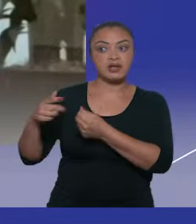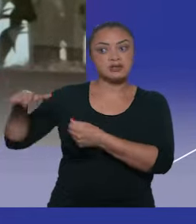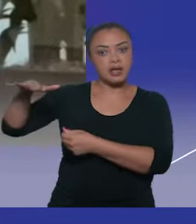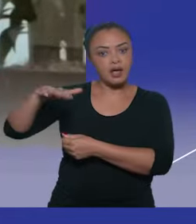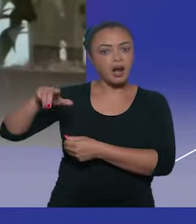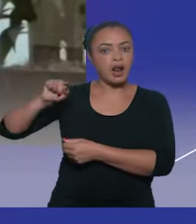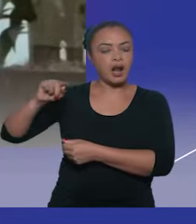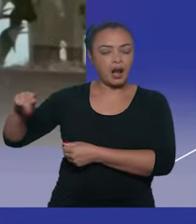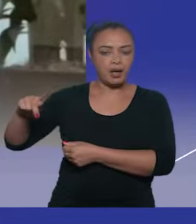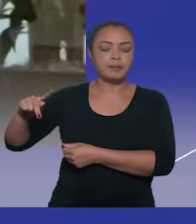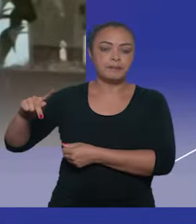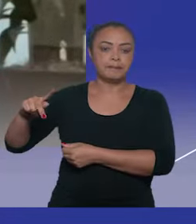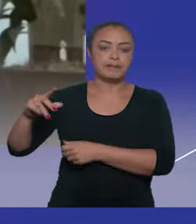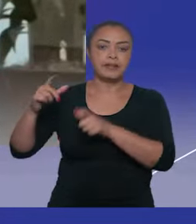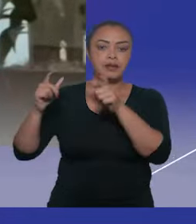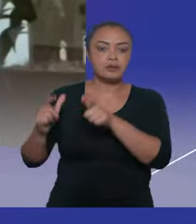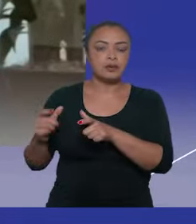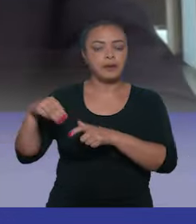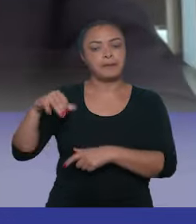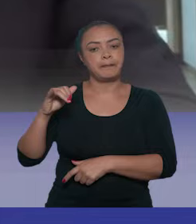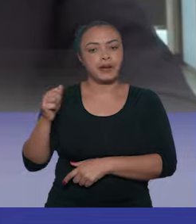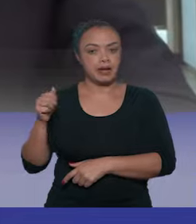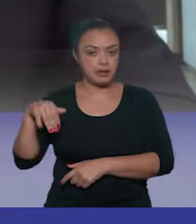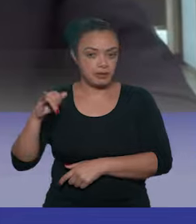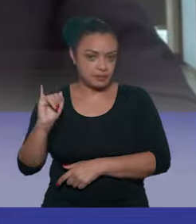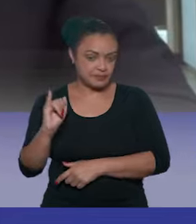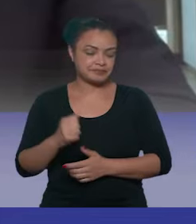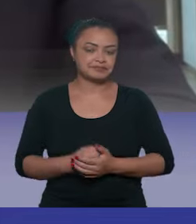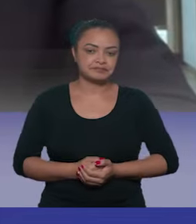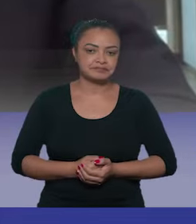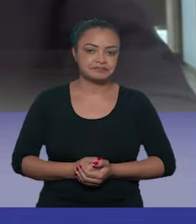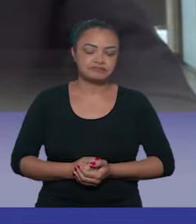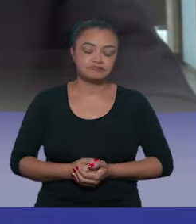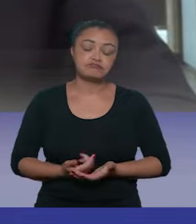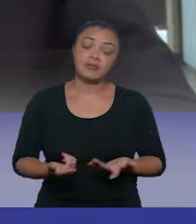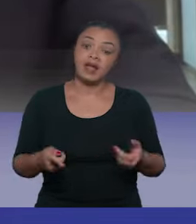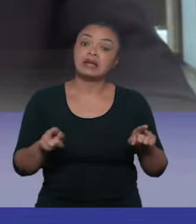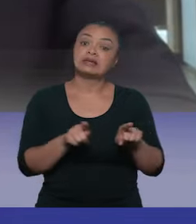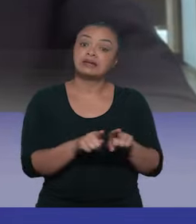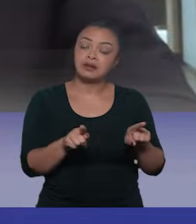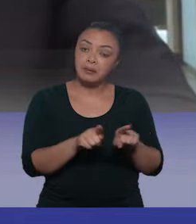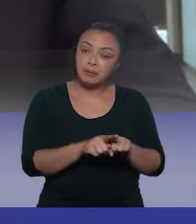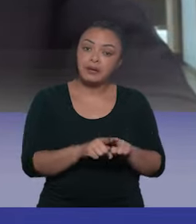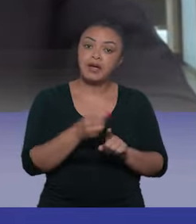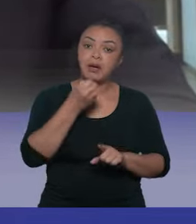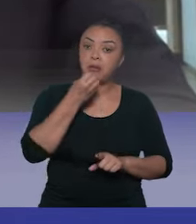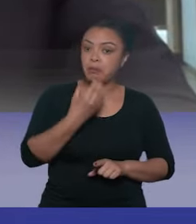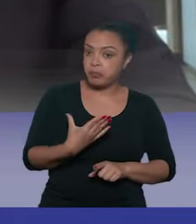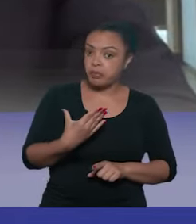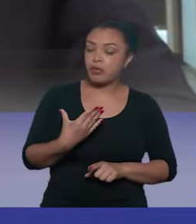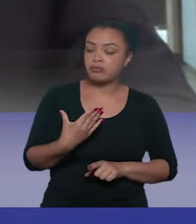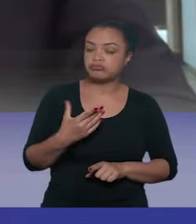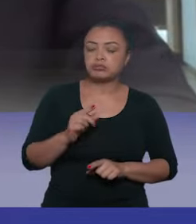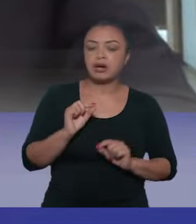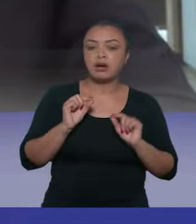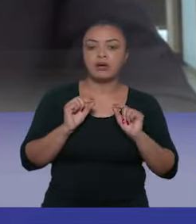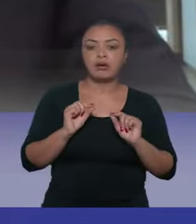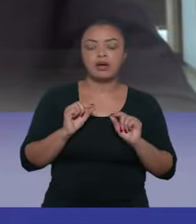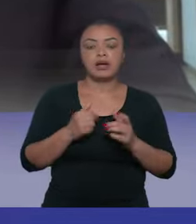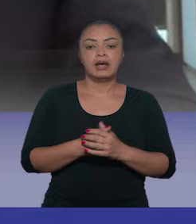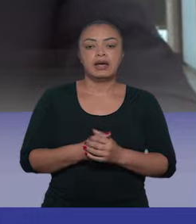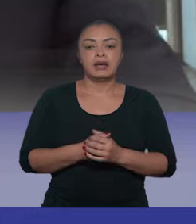no mercado americano, mais especificamente na Flórida, em Miami. Uhum. E acho que a Flórida traz alguns benefícios também, Miami traz